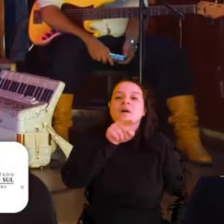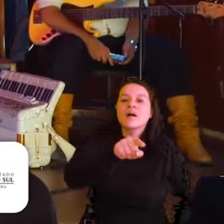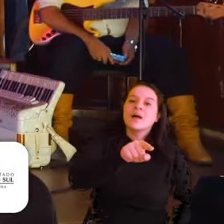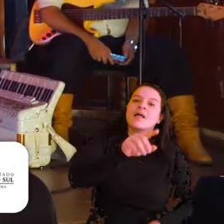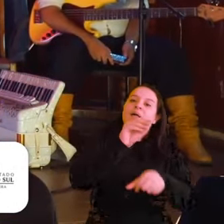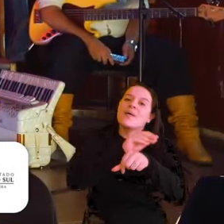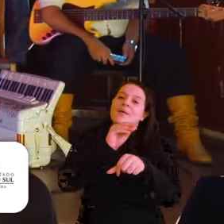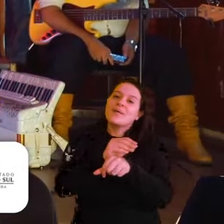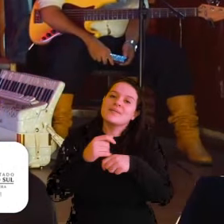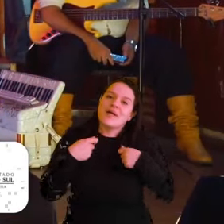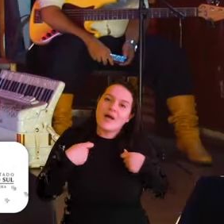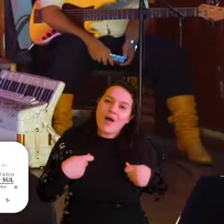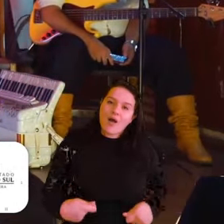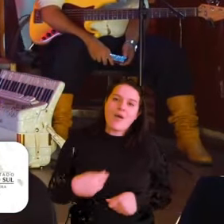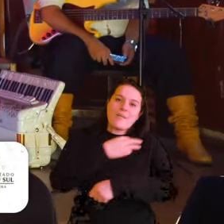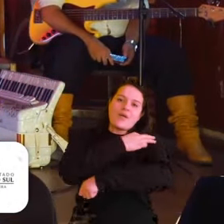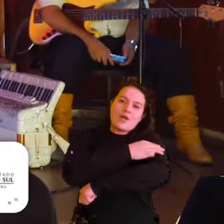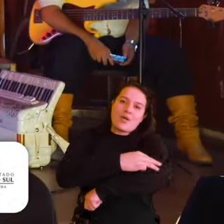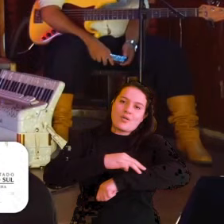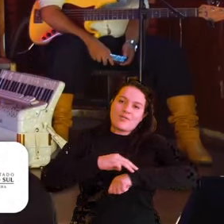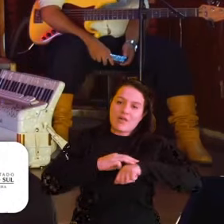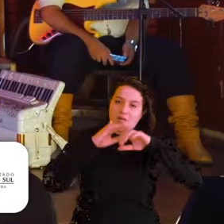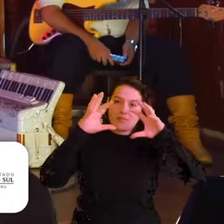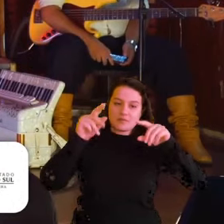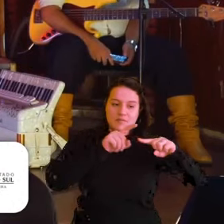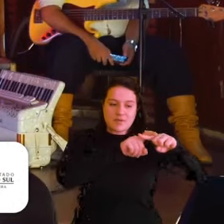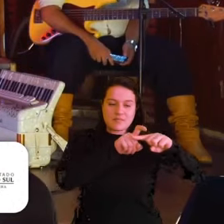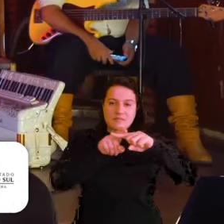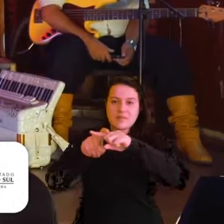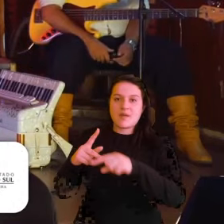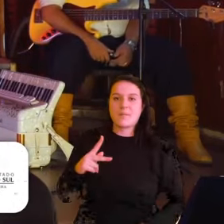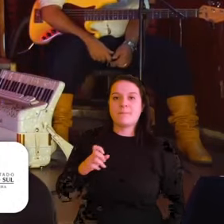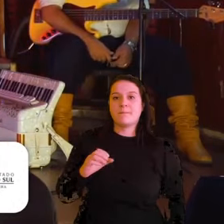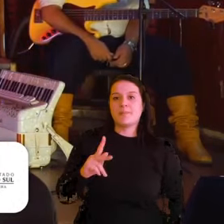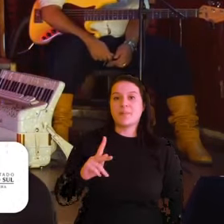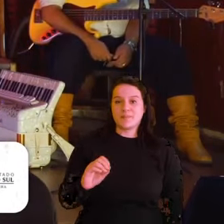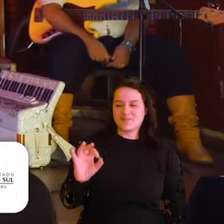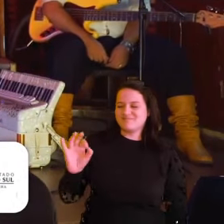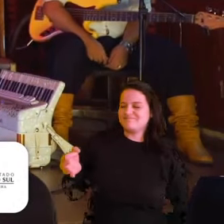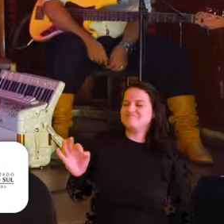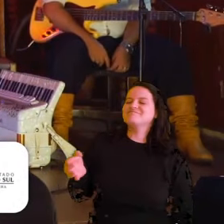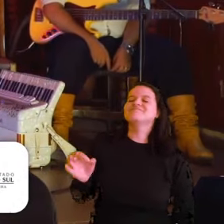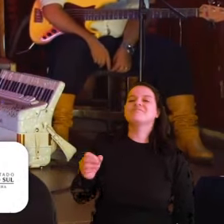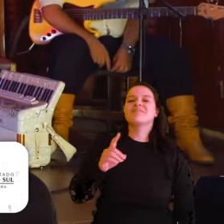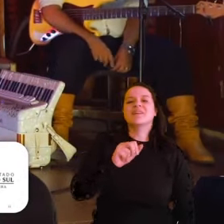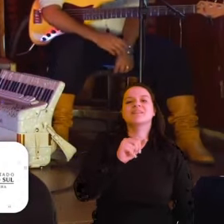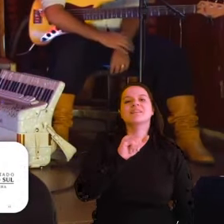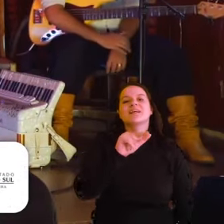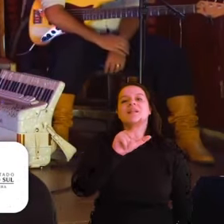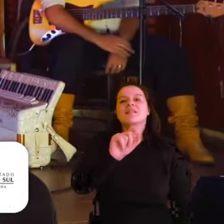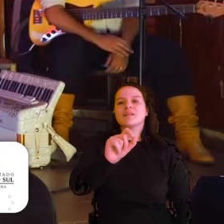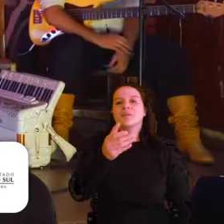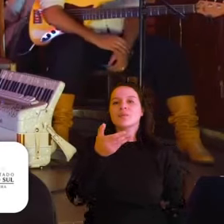ele. Aquele rapaz que cuida das roupas, dos fardamentos, do roupeiro. Pepo. Esse aí, é isso aí.